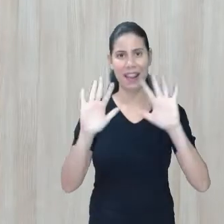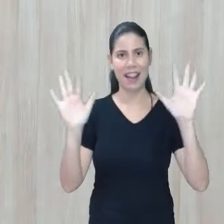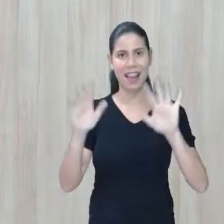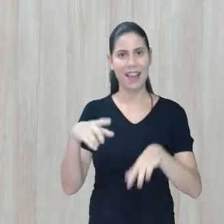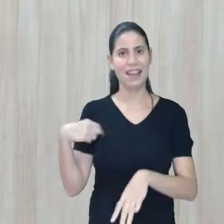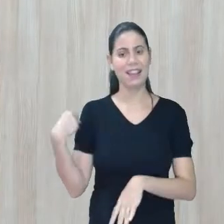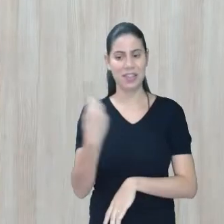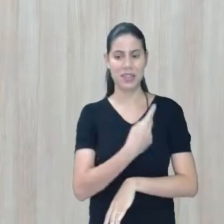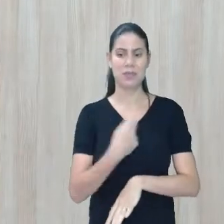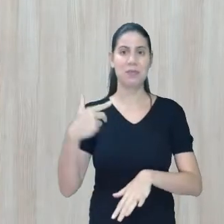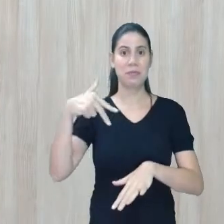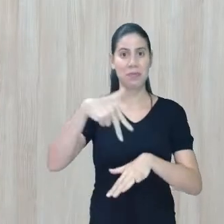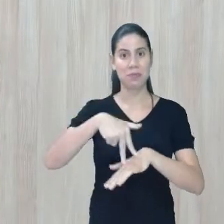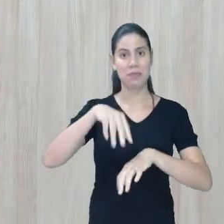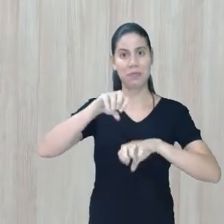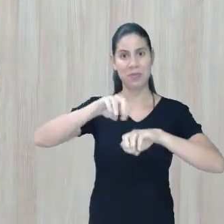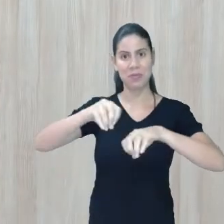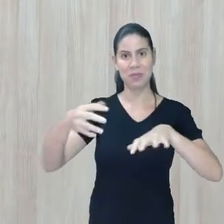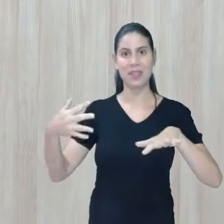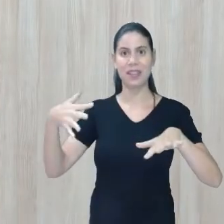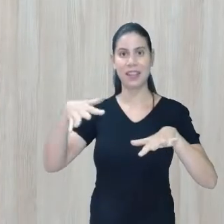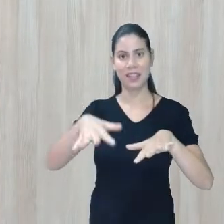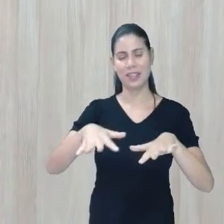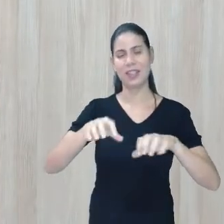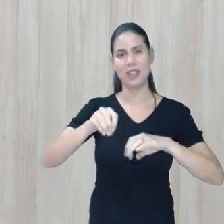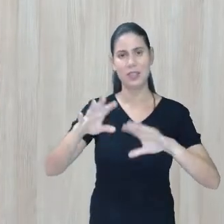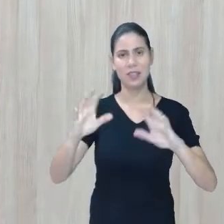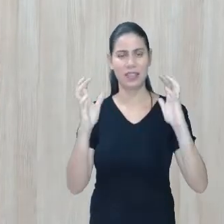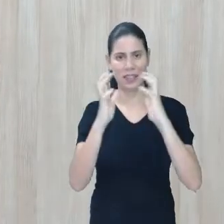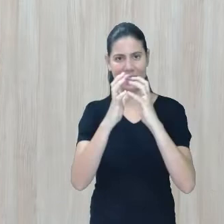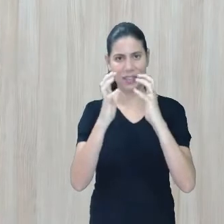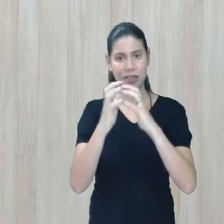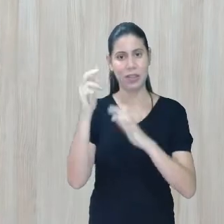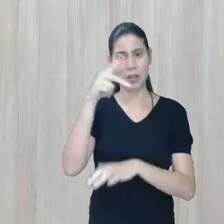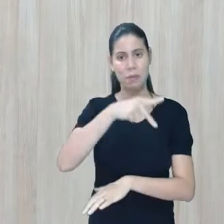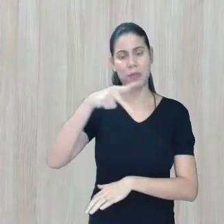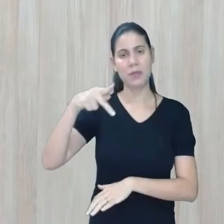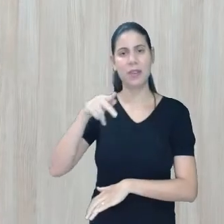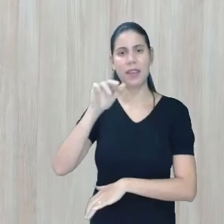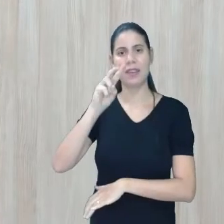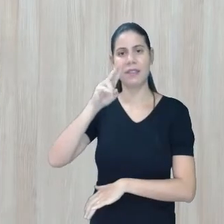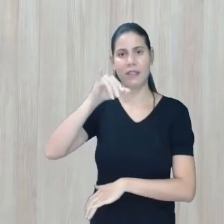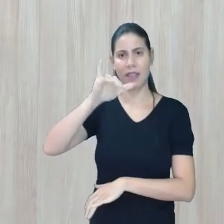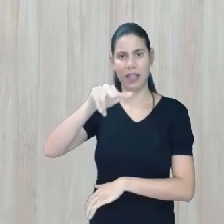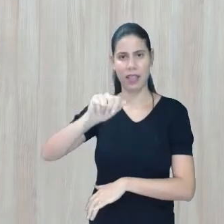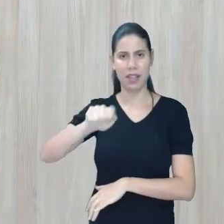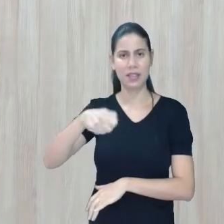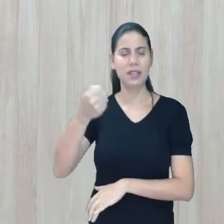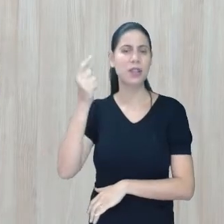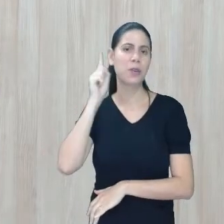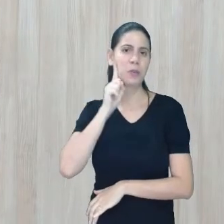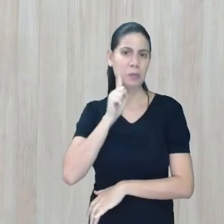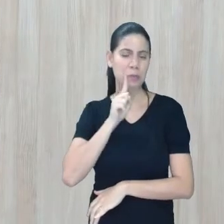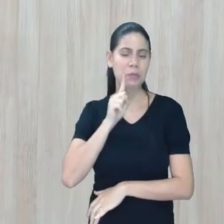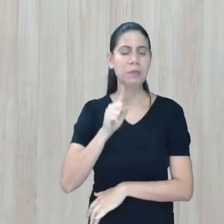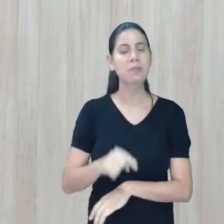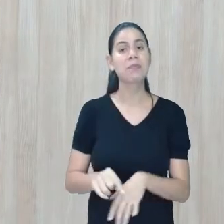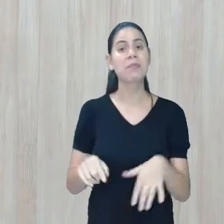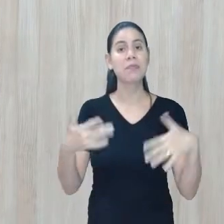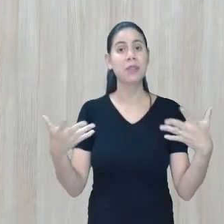Estamos aqui na Educação Inclusiva do Educa Recife. Eu sou a professora Ivânia França e este é o meu